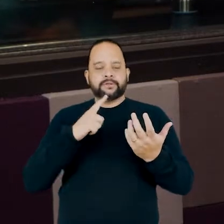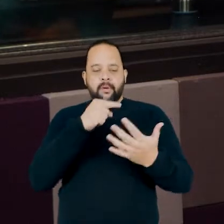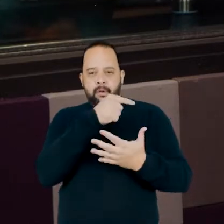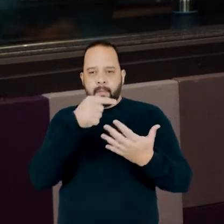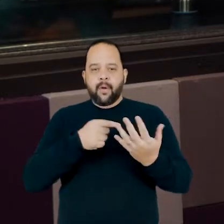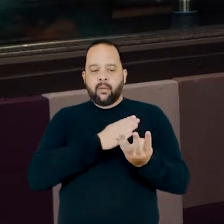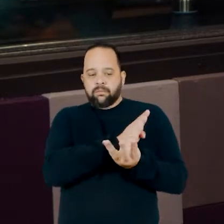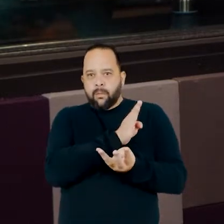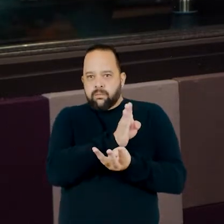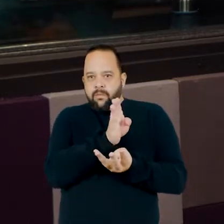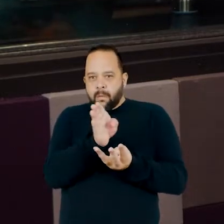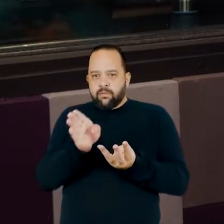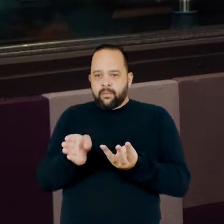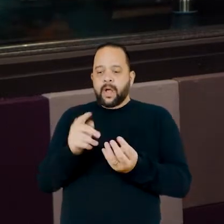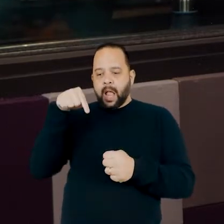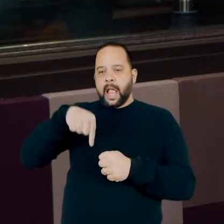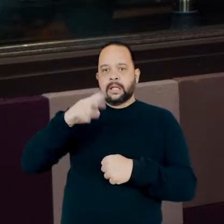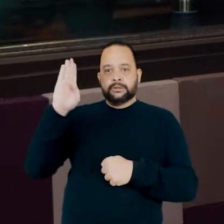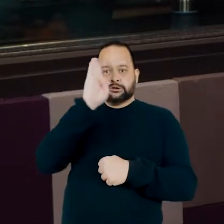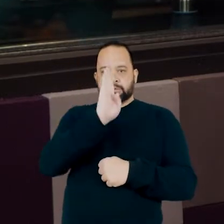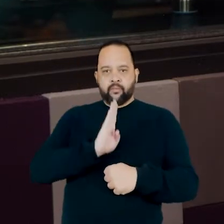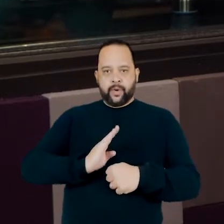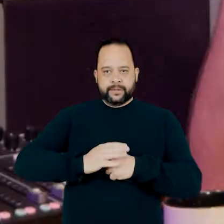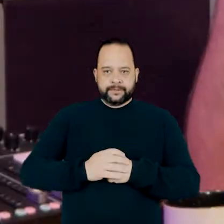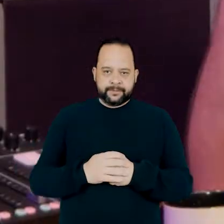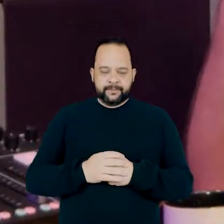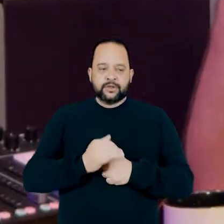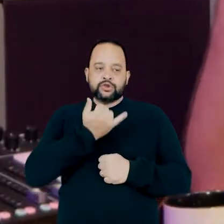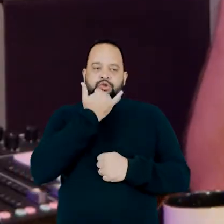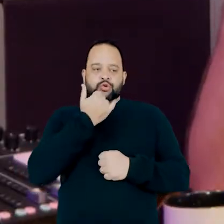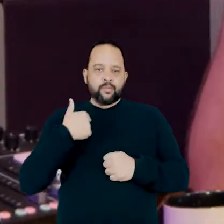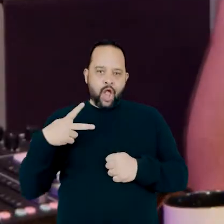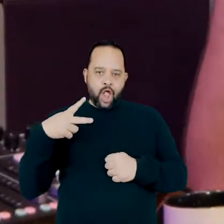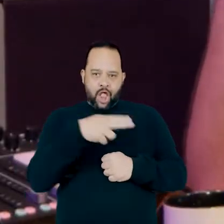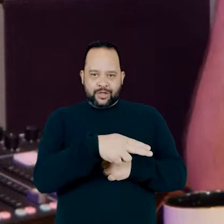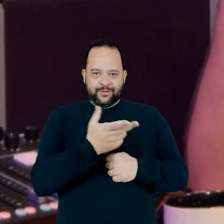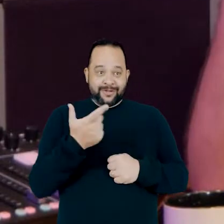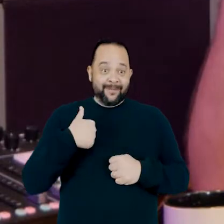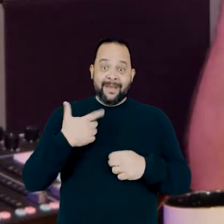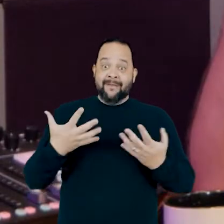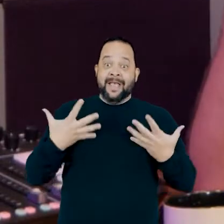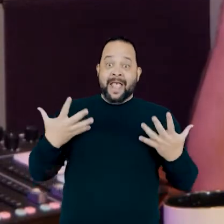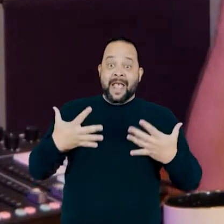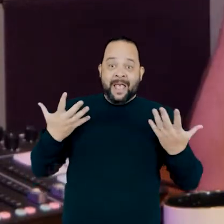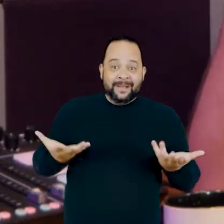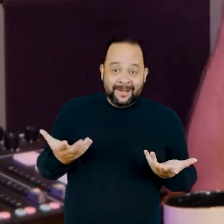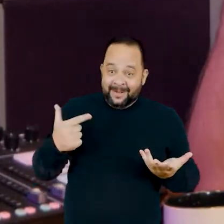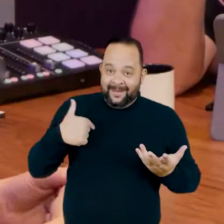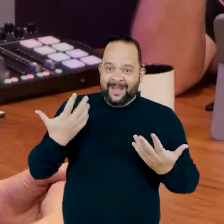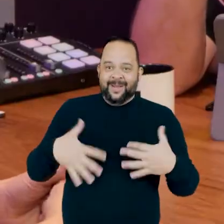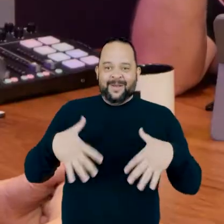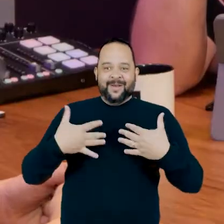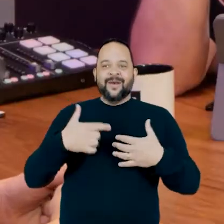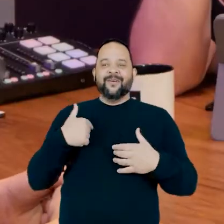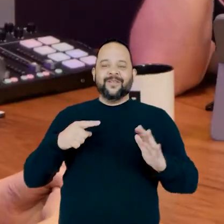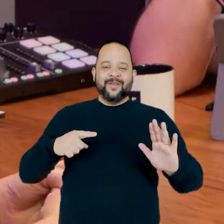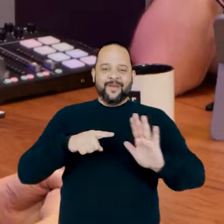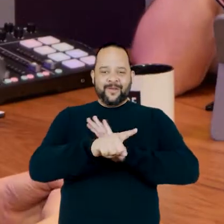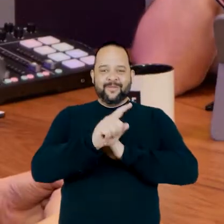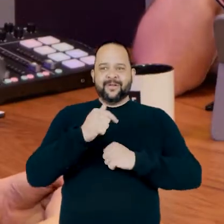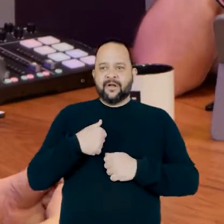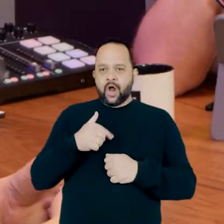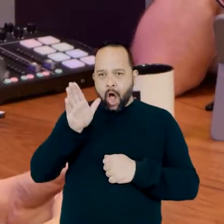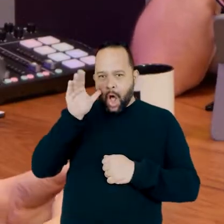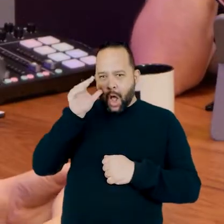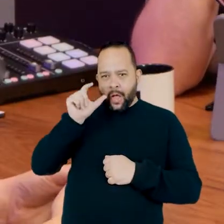todas essas frentes de atuação aqui no Brasil. Legal. Eu tinha te cortado aquela hora, Laurinha, que eu me empolguei. Se quiser, pode fazer sua pergunta. Graças a